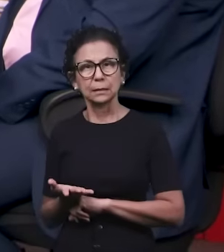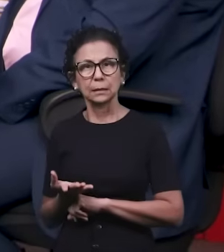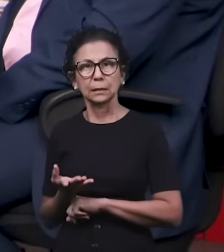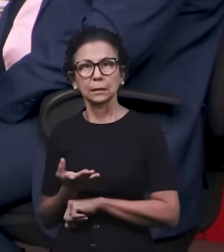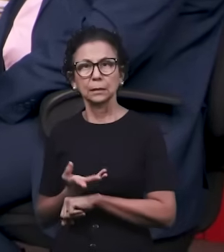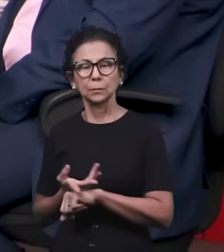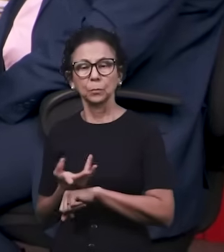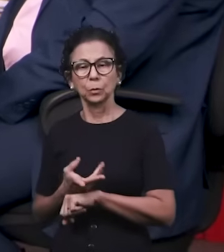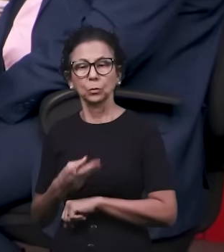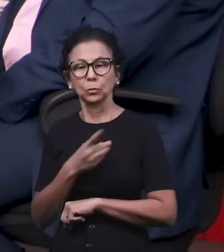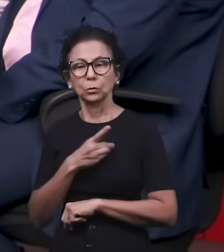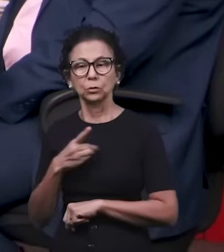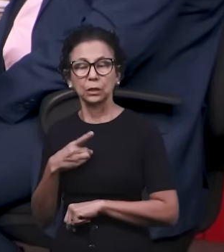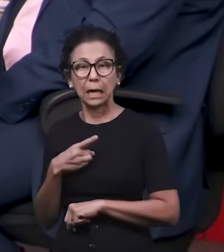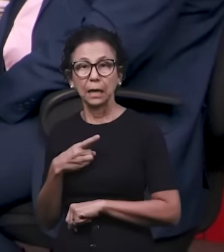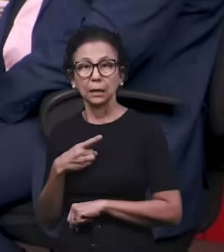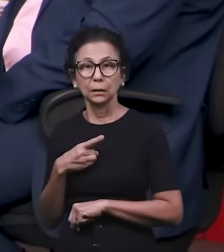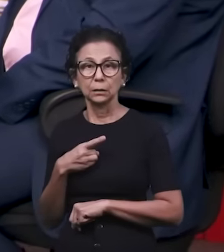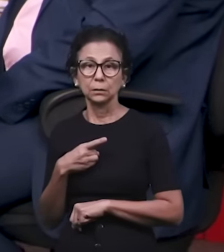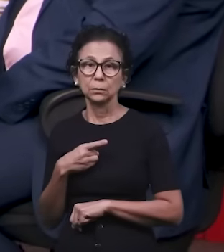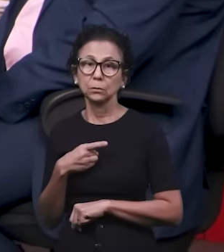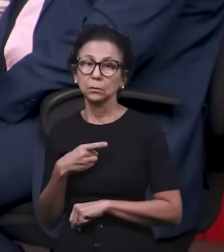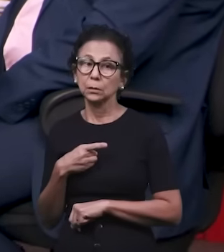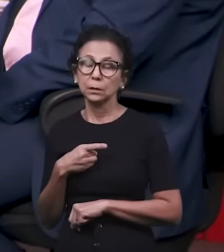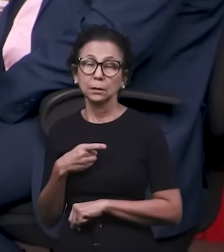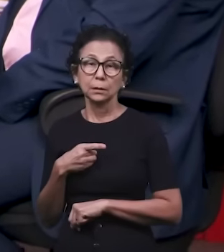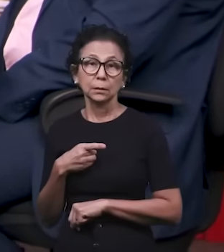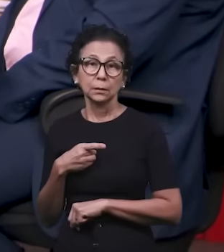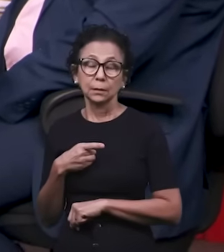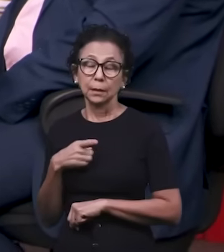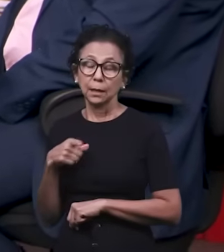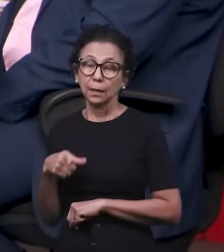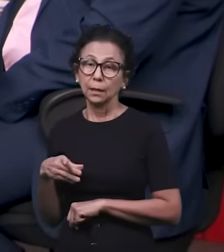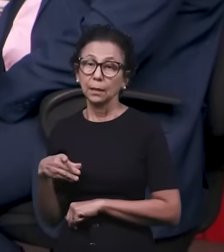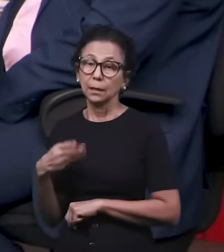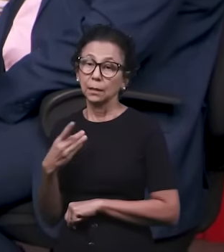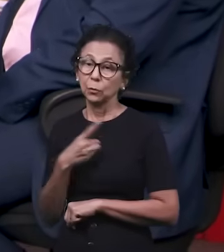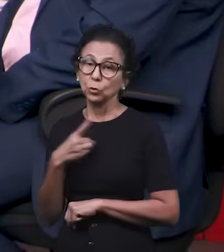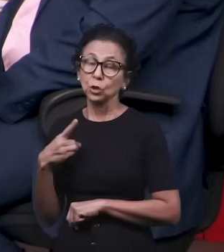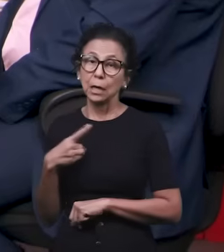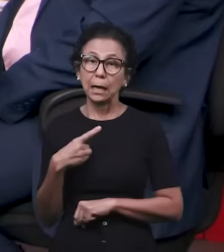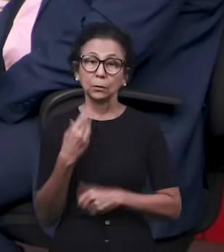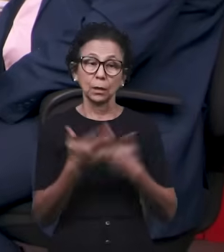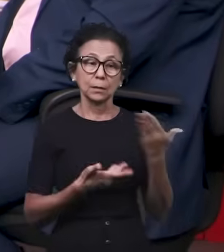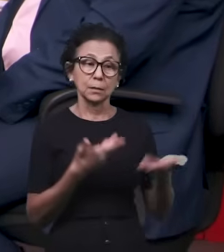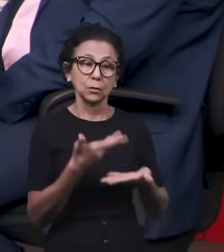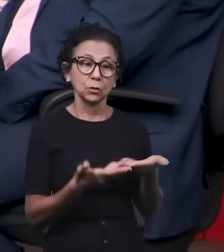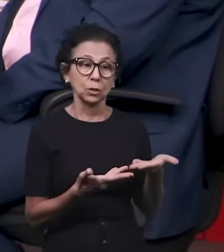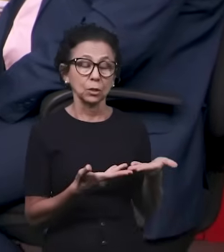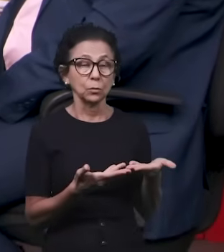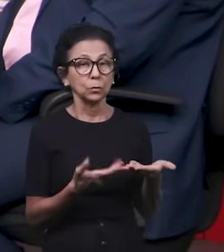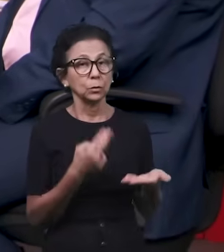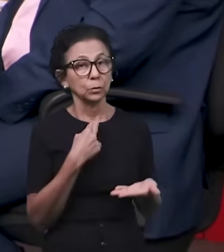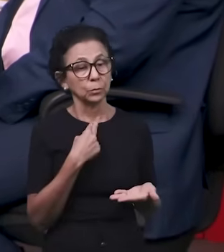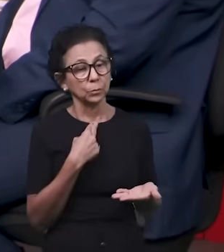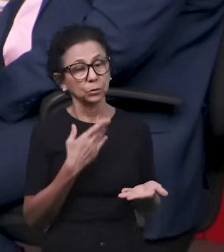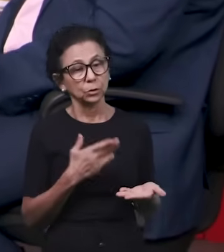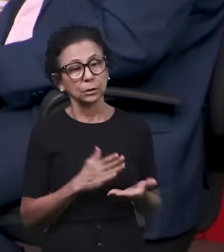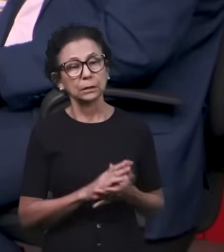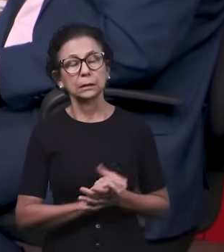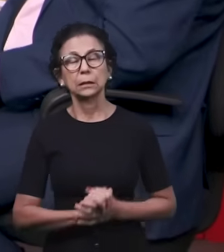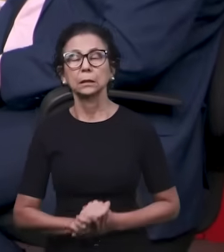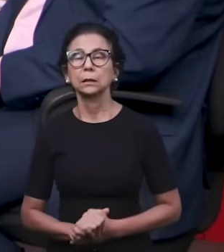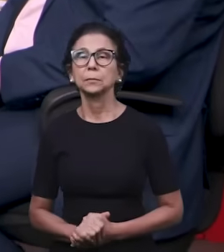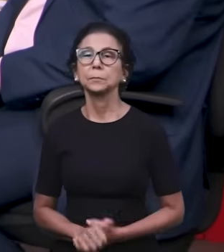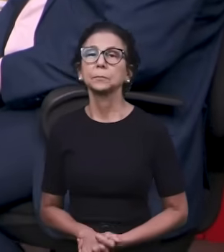de igreja por causa disso. Então, é uma coisa seríssima. É questão de sabedoria e de respeito ao nível de autoridade, né?